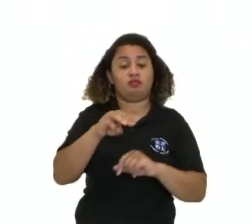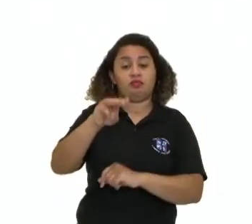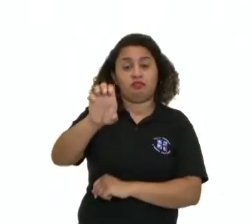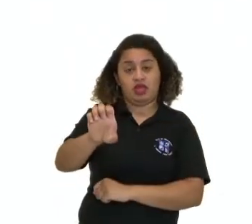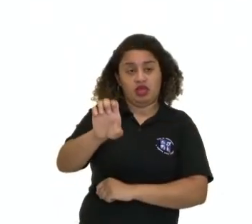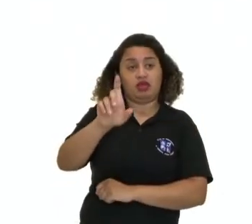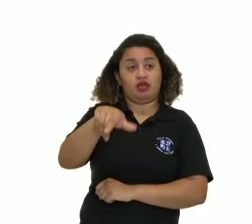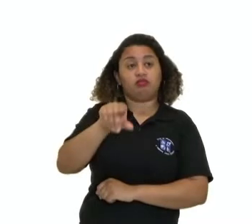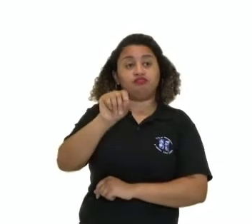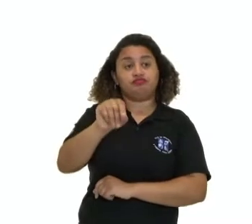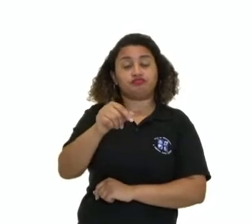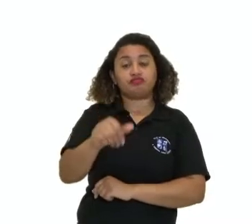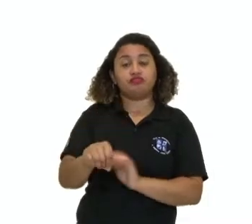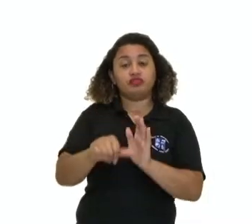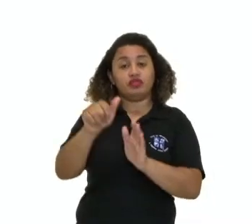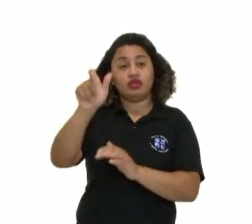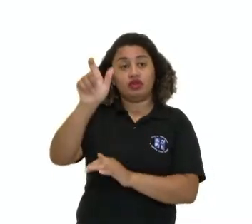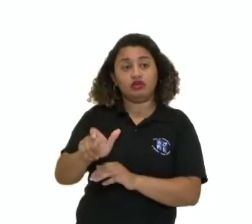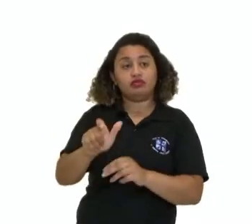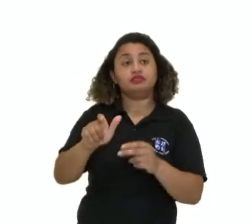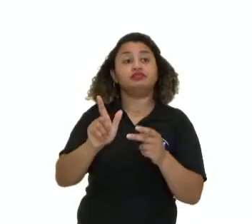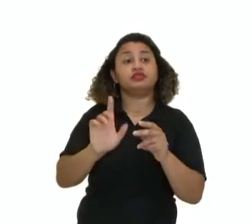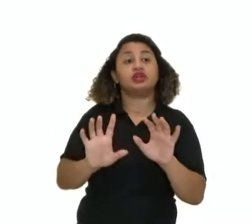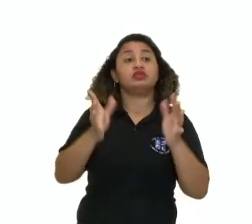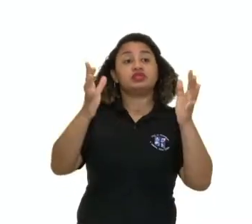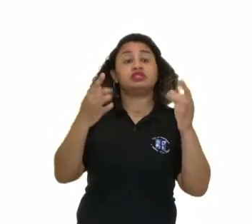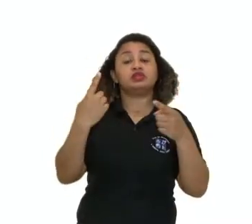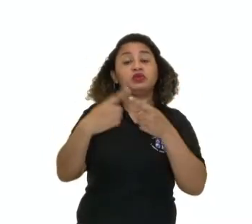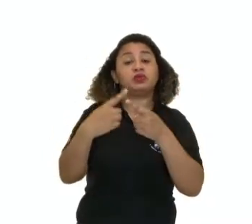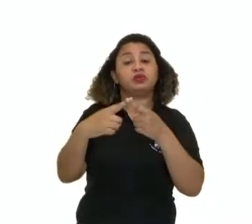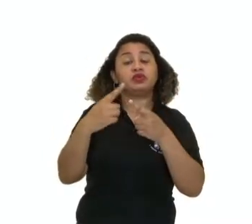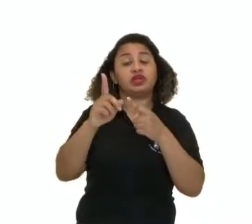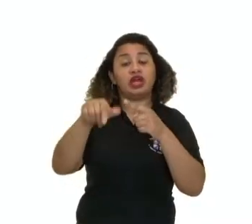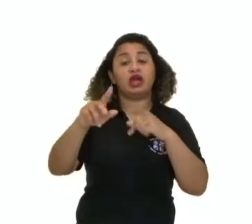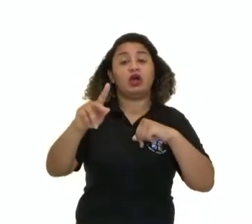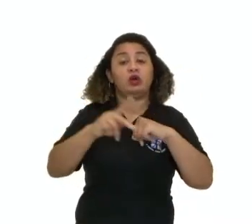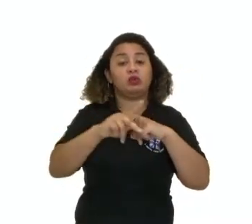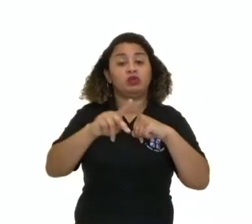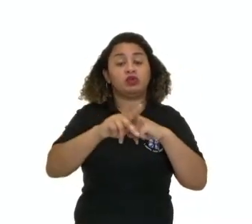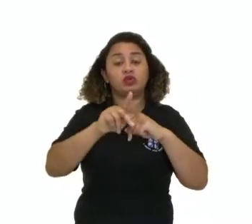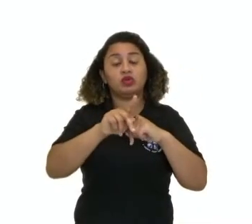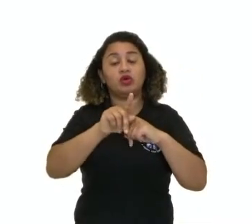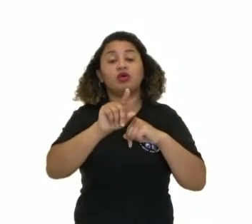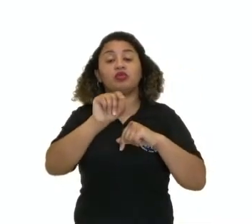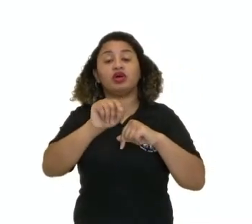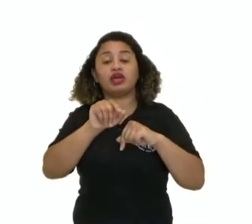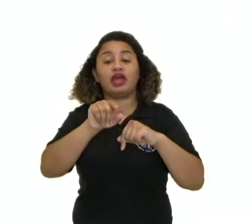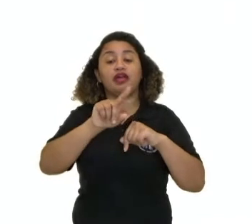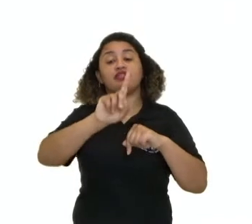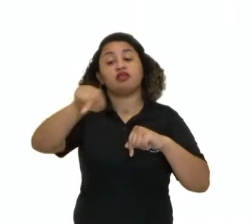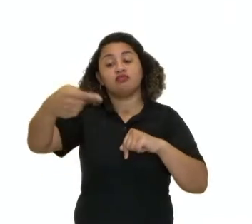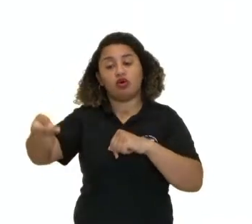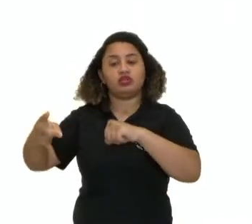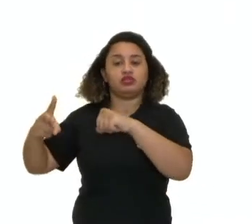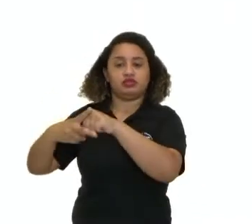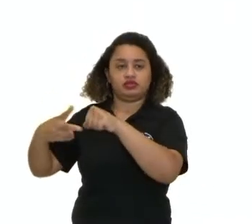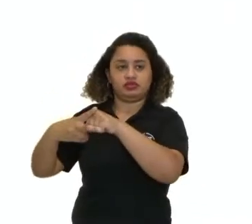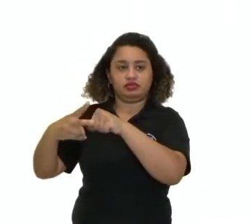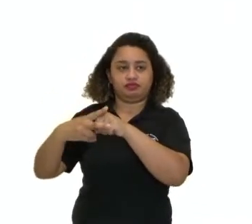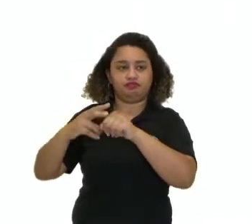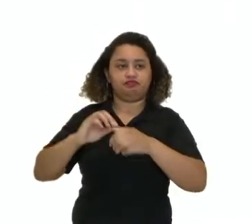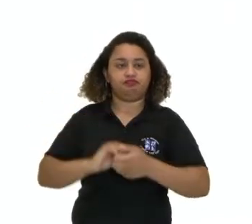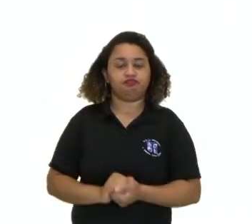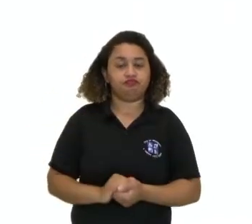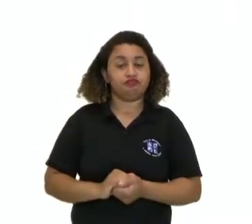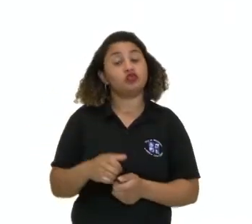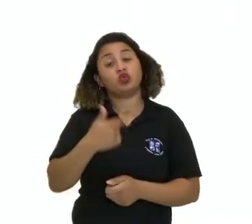pronome possessivo primeira pessoa e a próclise ocorreu que ela é o pronome que vem antes do verbo tá aí